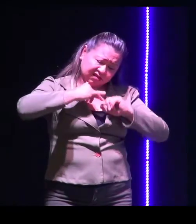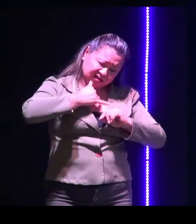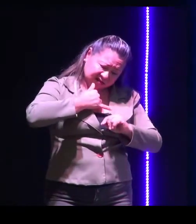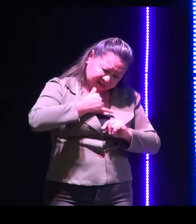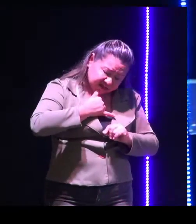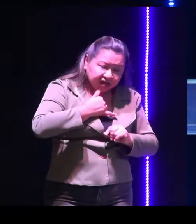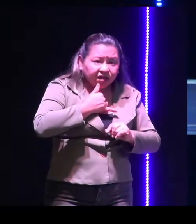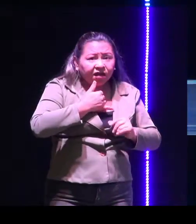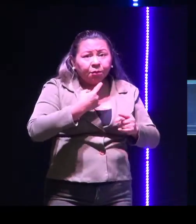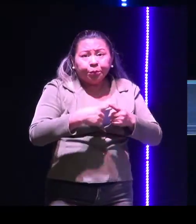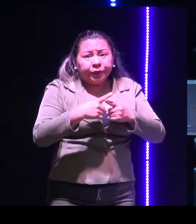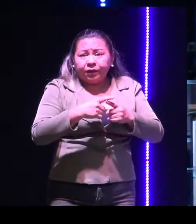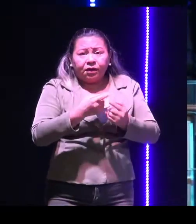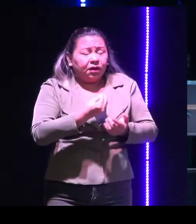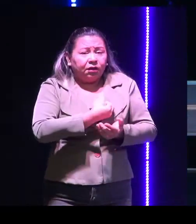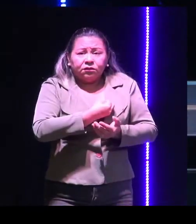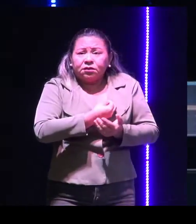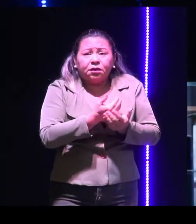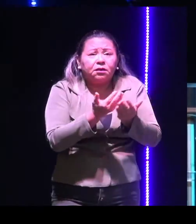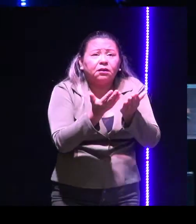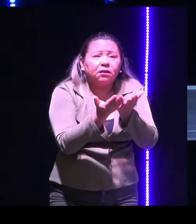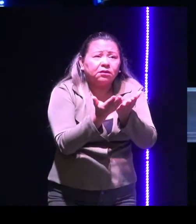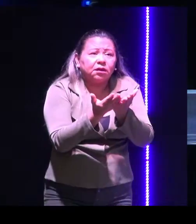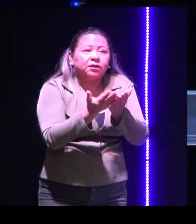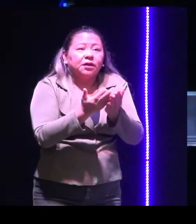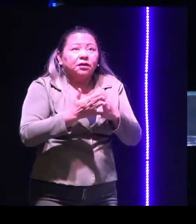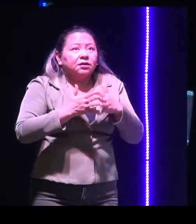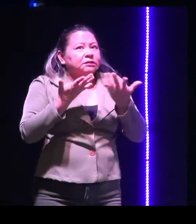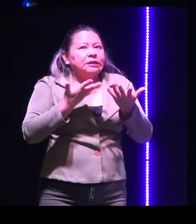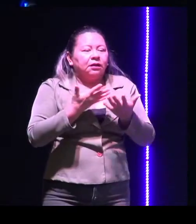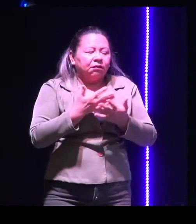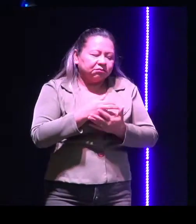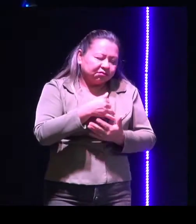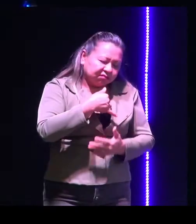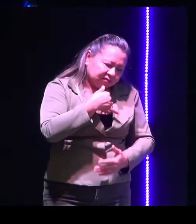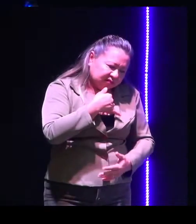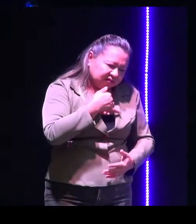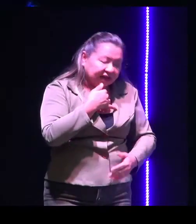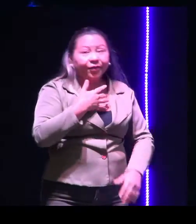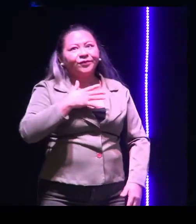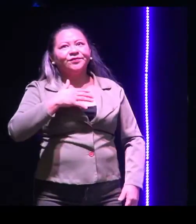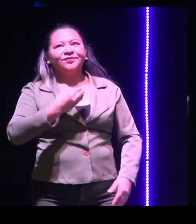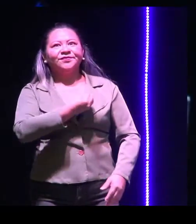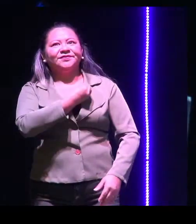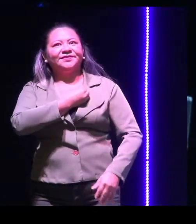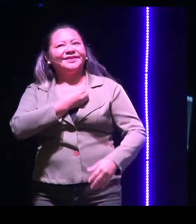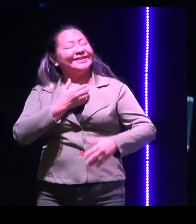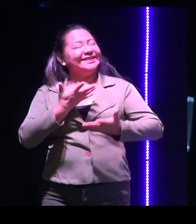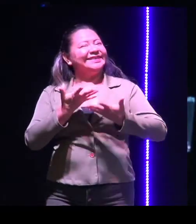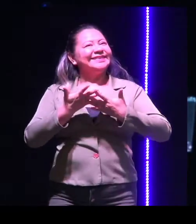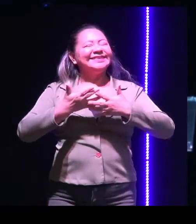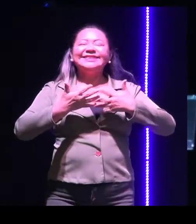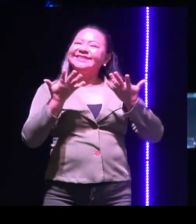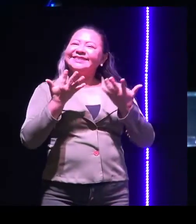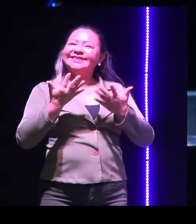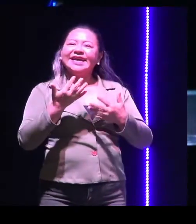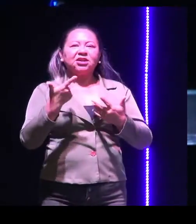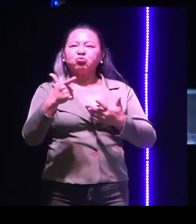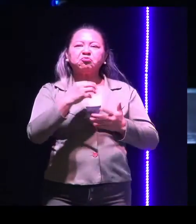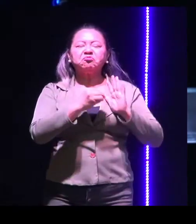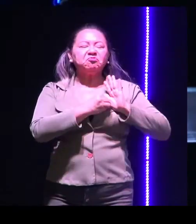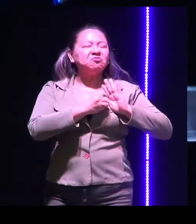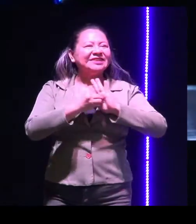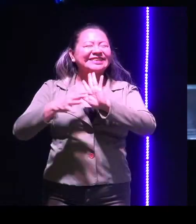na vida do crente. Quando ele está em pecado, ele é um crente cabisbaixo, triste e